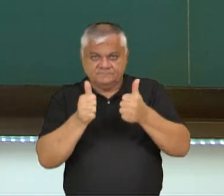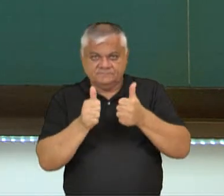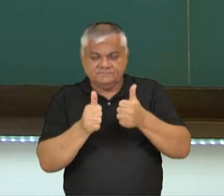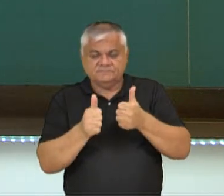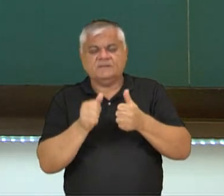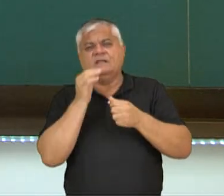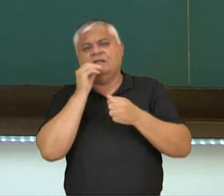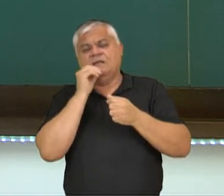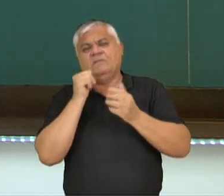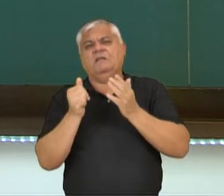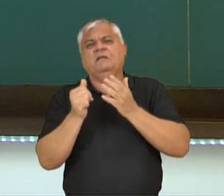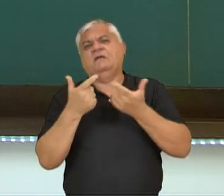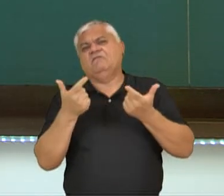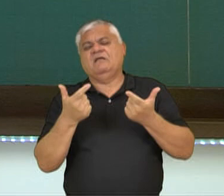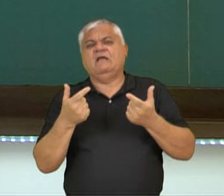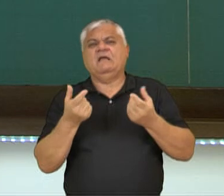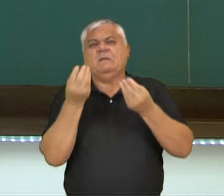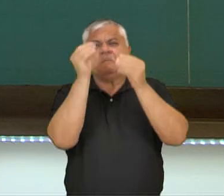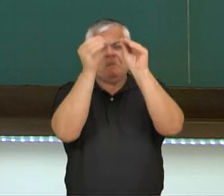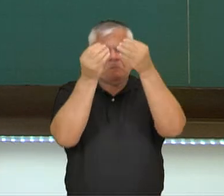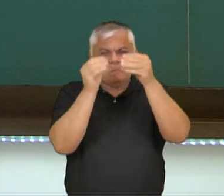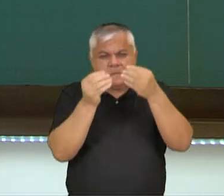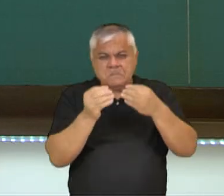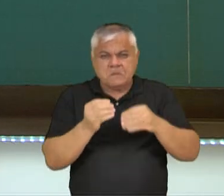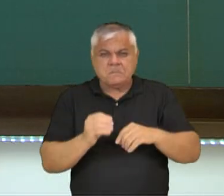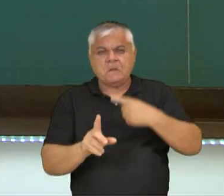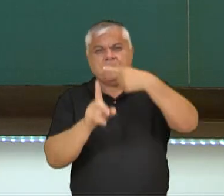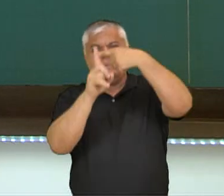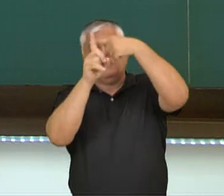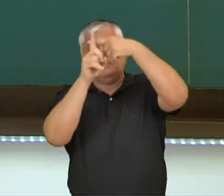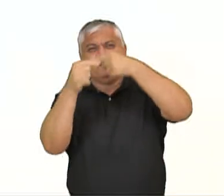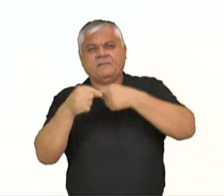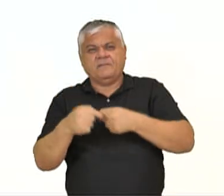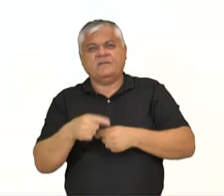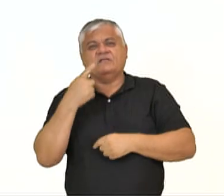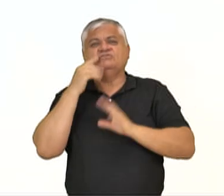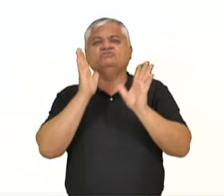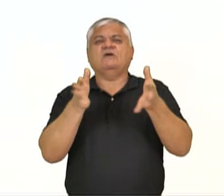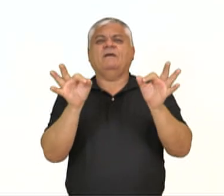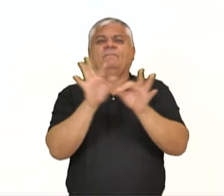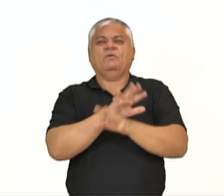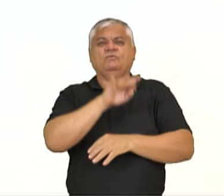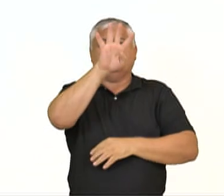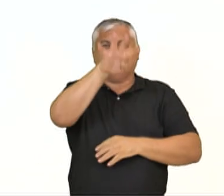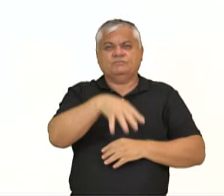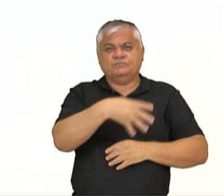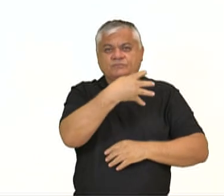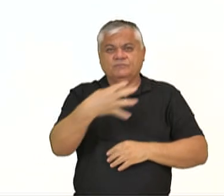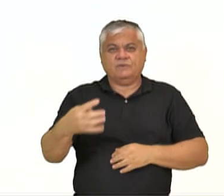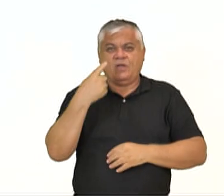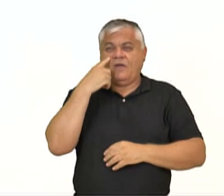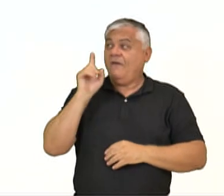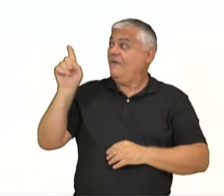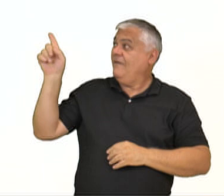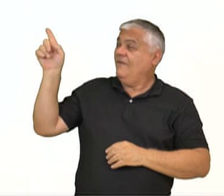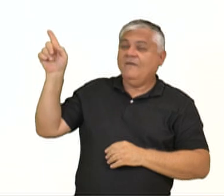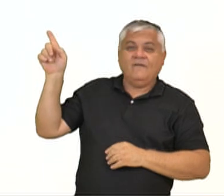fazer esta figura e fiquem colocando os sinais aí, eu já trouxe para vocês uma tabela com os